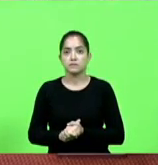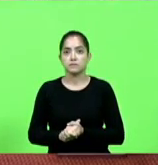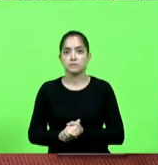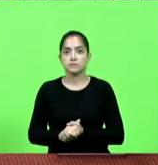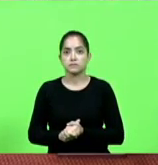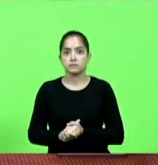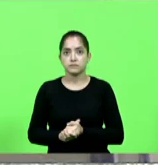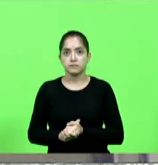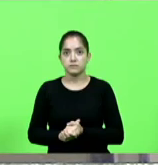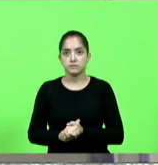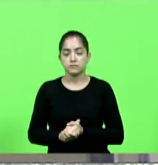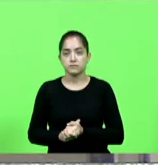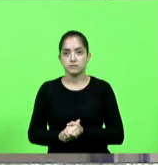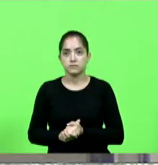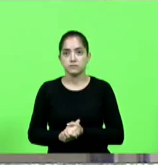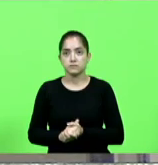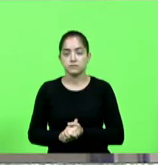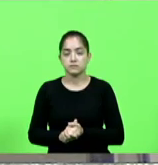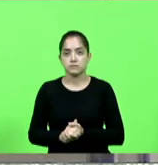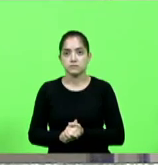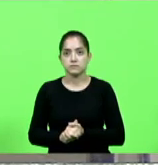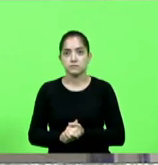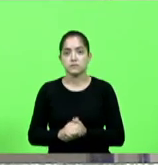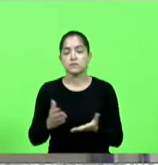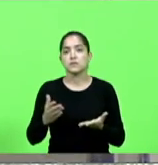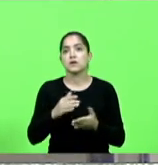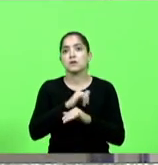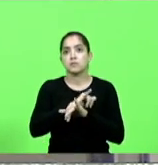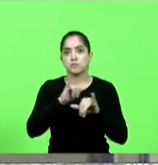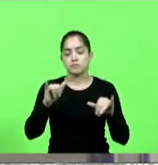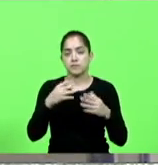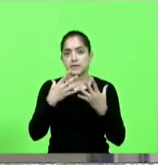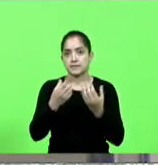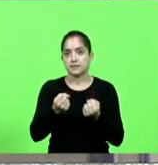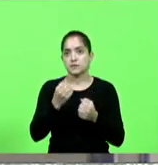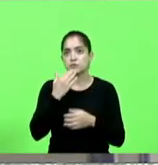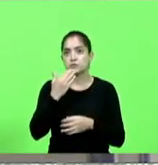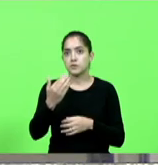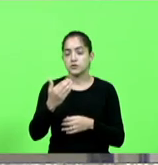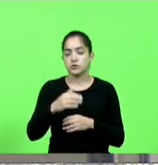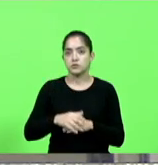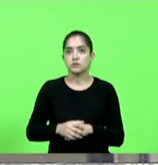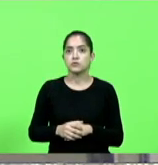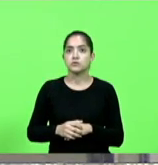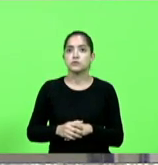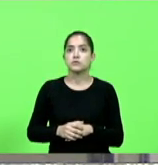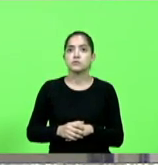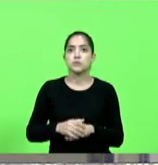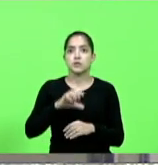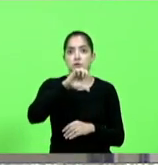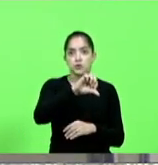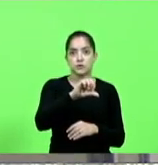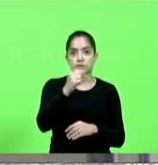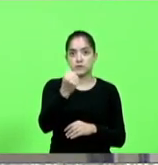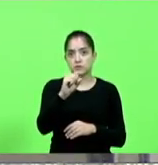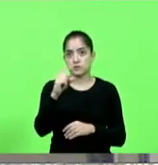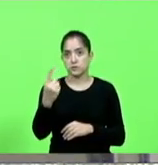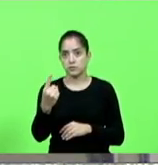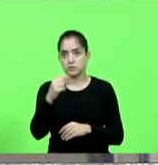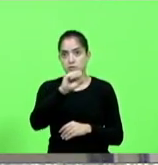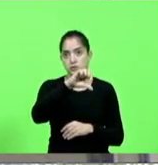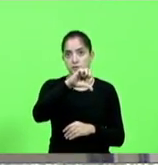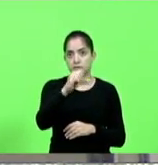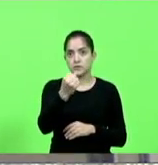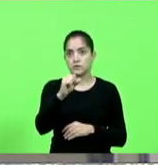unanimidade. Esta presidência comunica que defere os seguintes requerimentos. Requerimentos 981, 982,